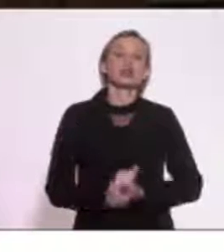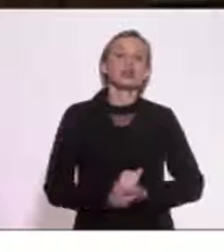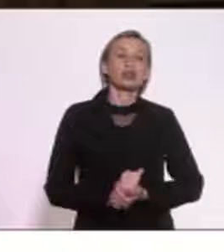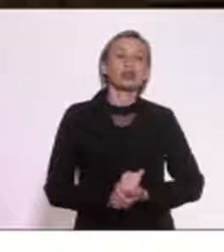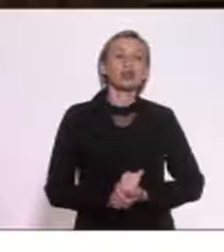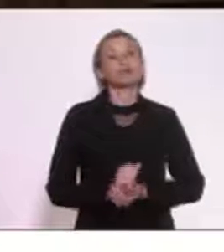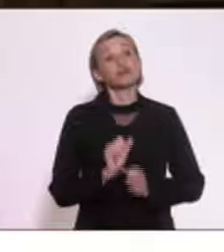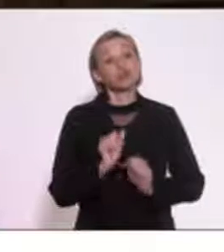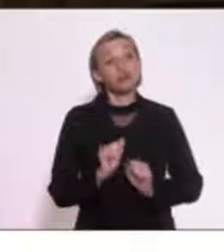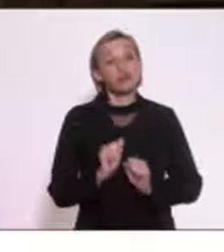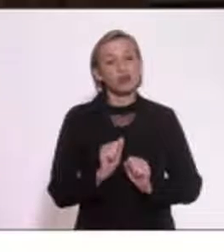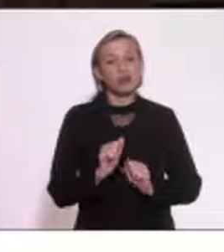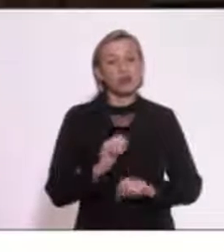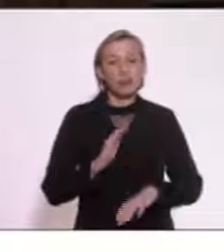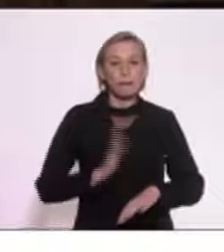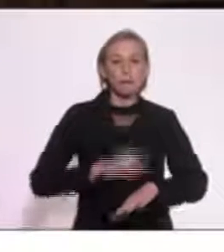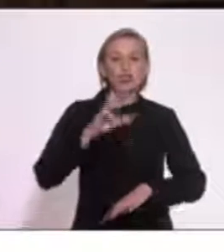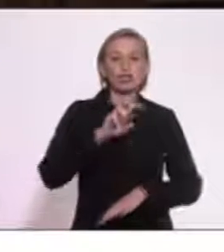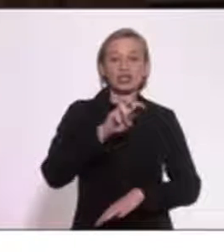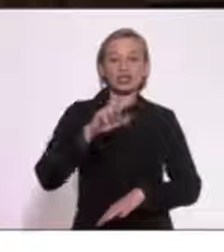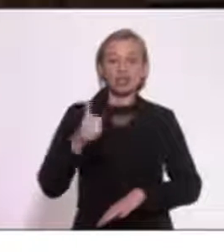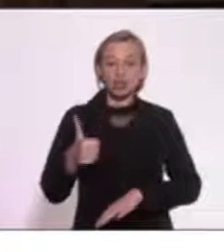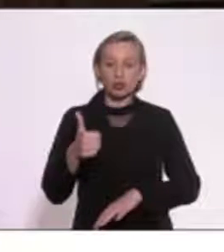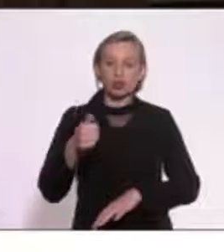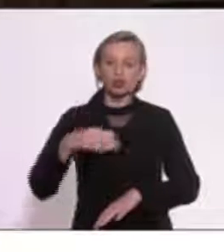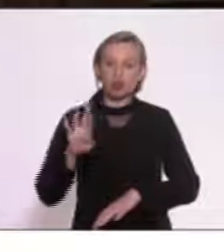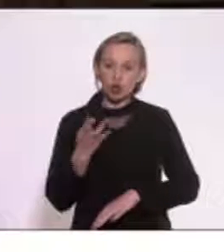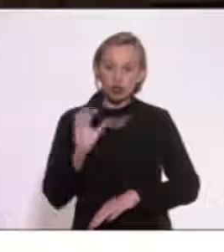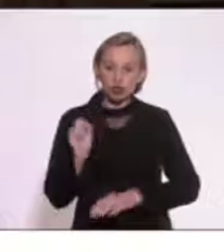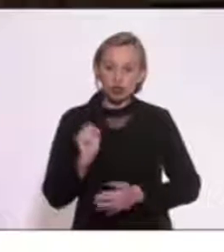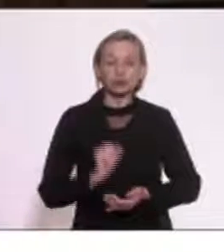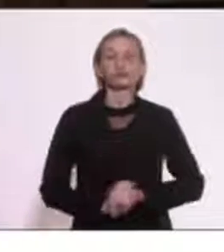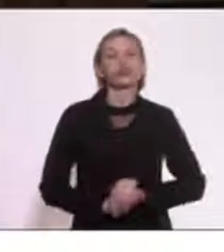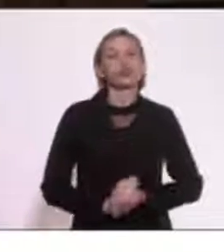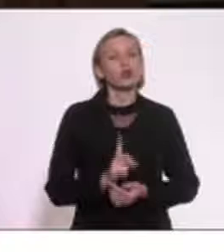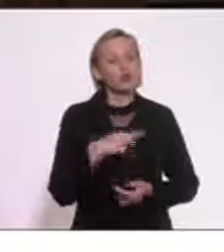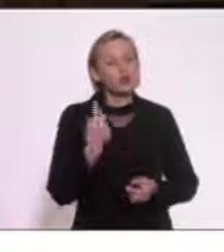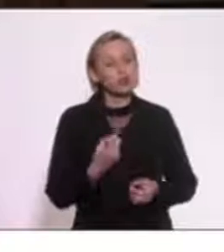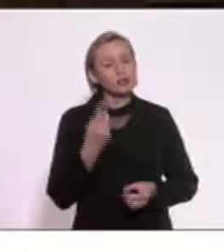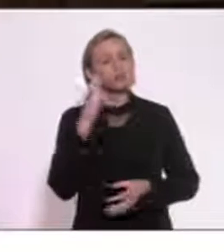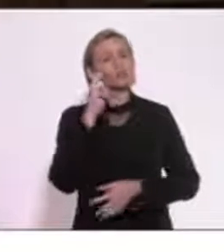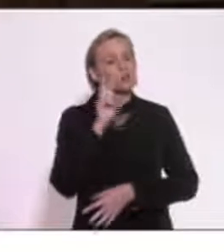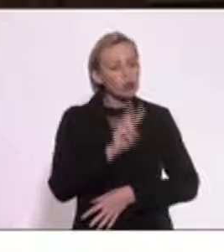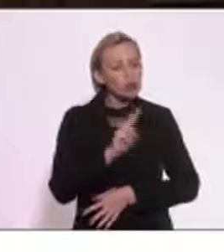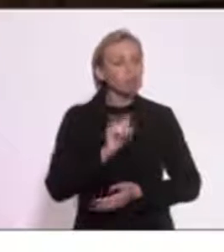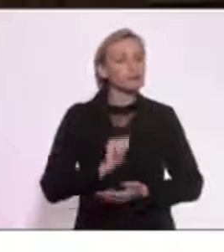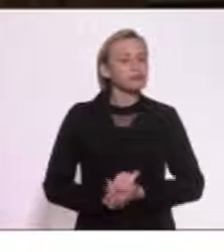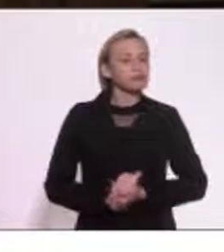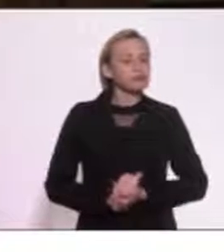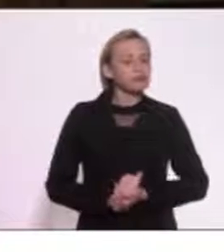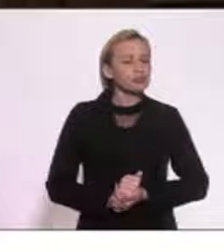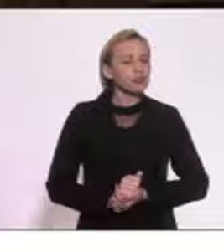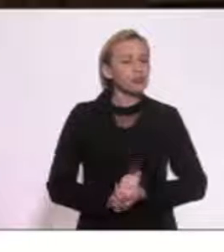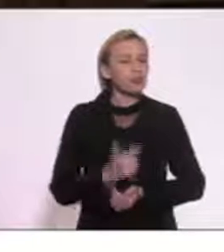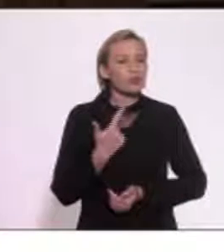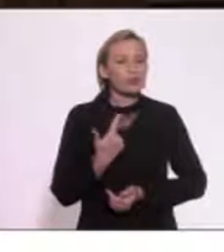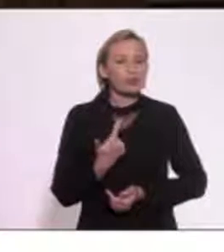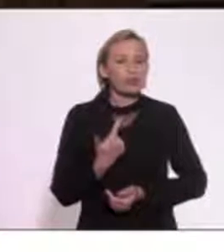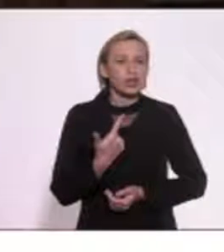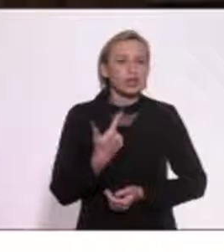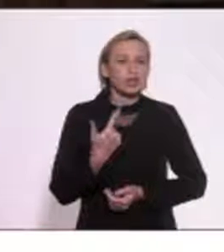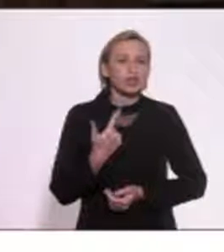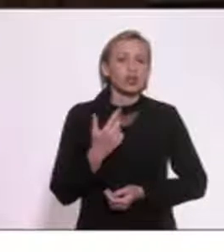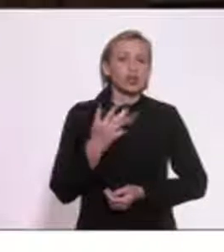alcançar pouco mais de 51 bilhões. Quando nós vamos olhar para a previsão